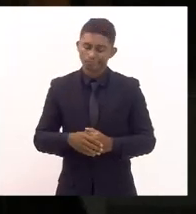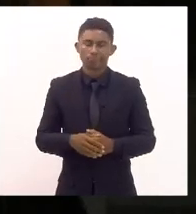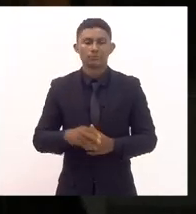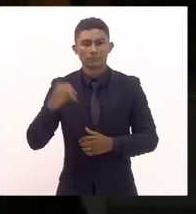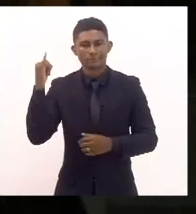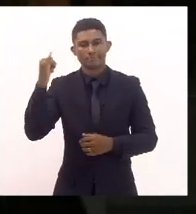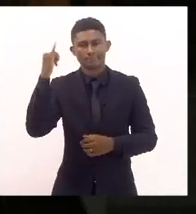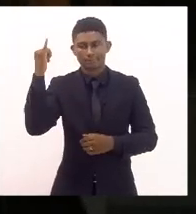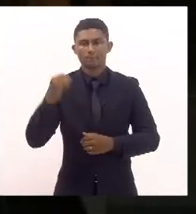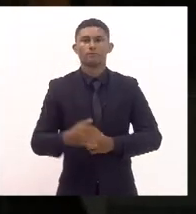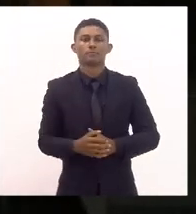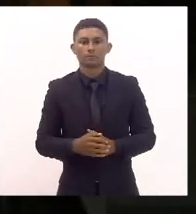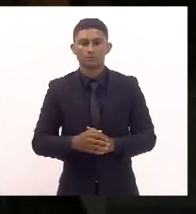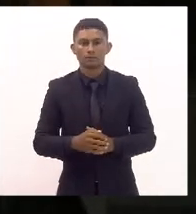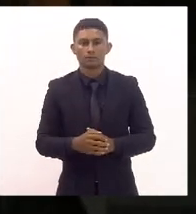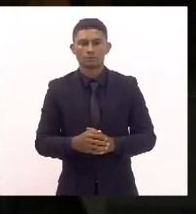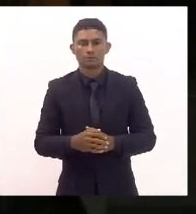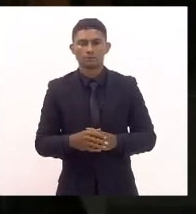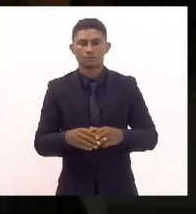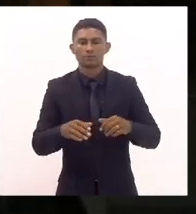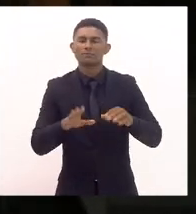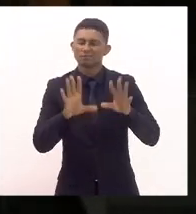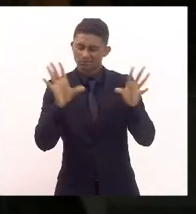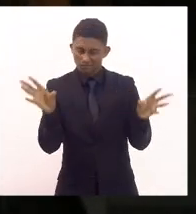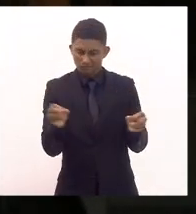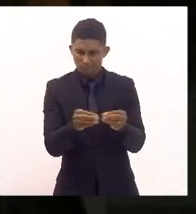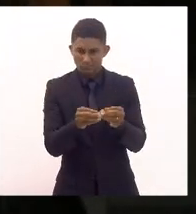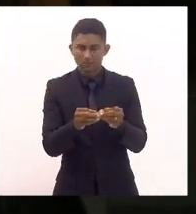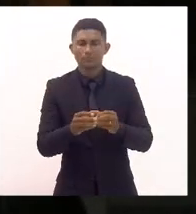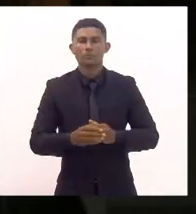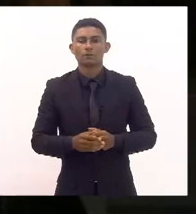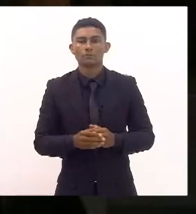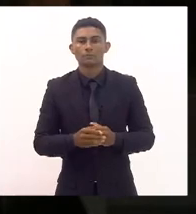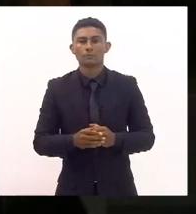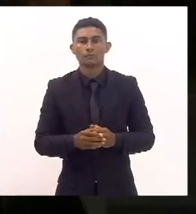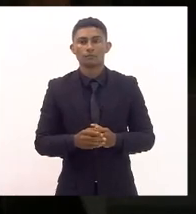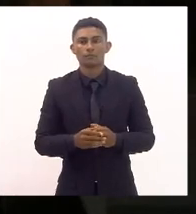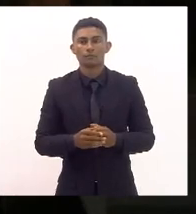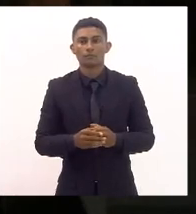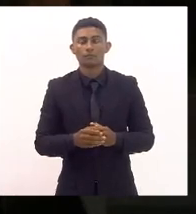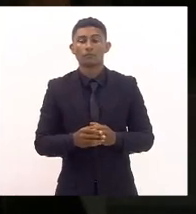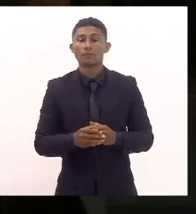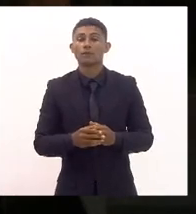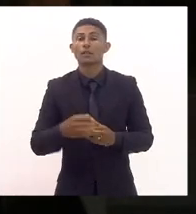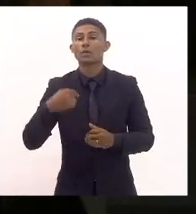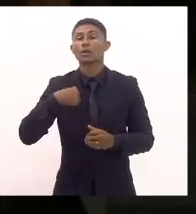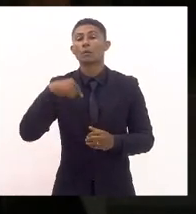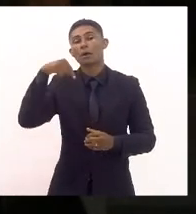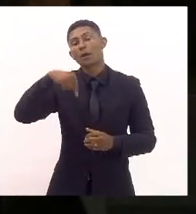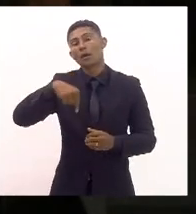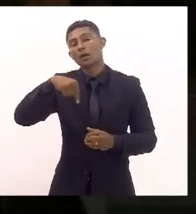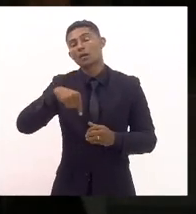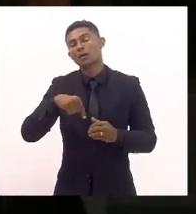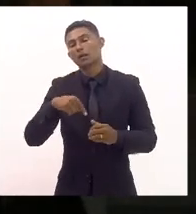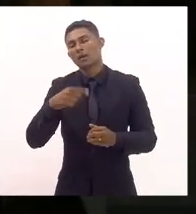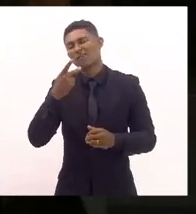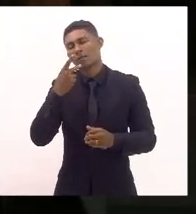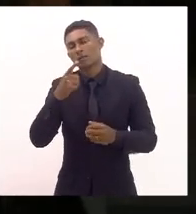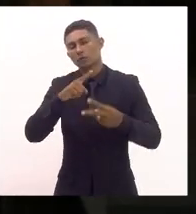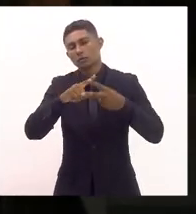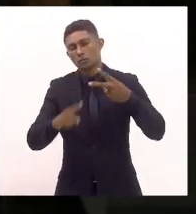questão importante e para concluir senhor é presidente eu queria levantar aqui duas outras questões